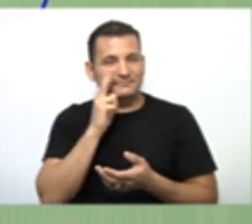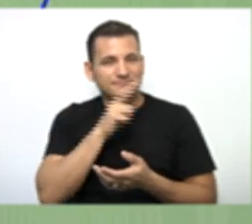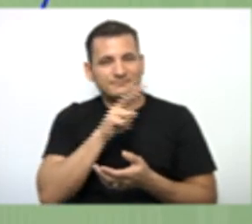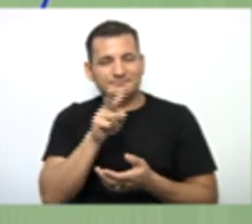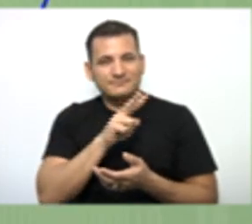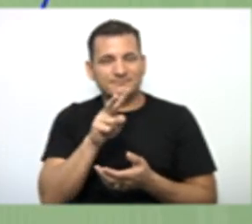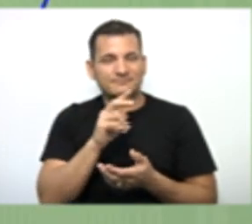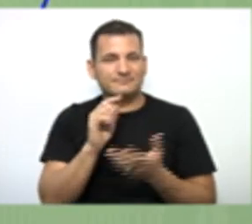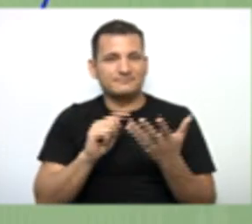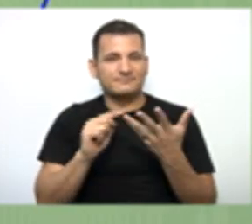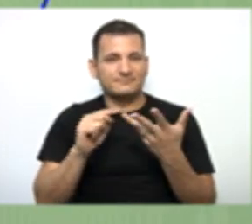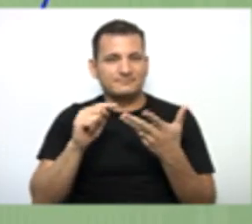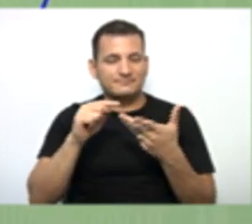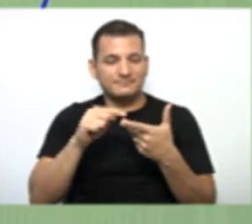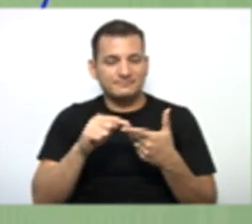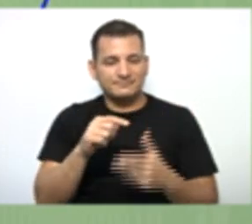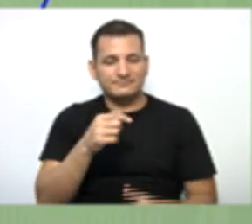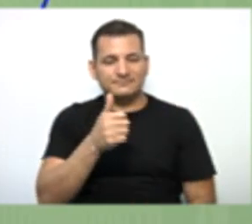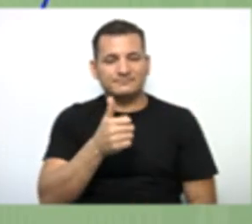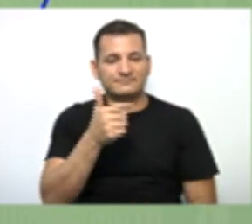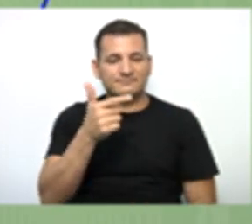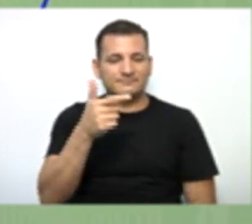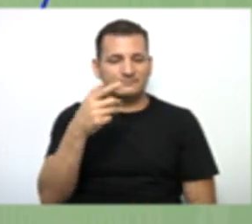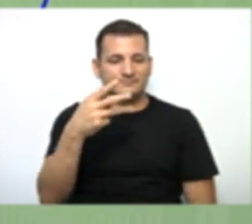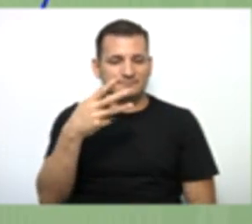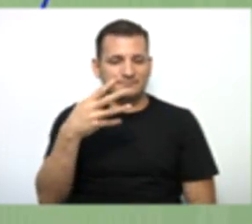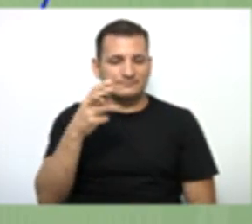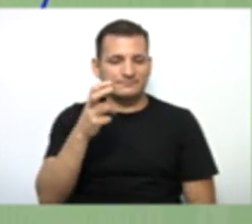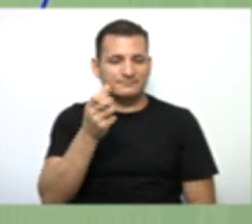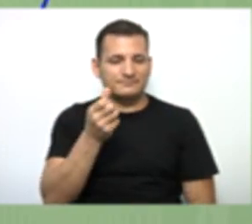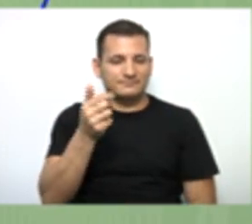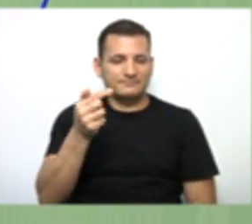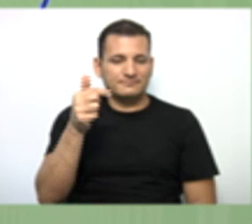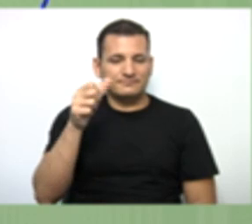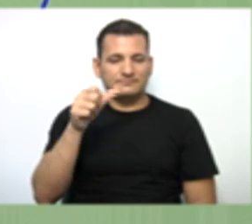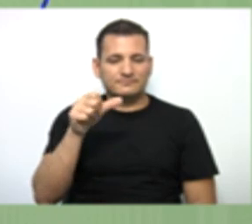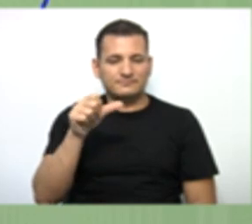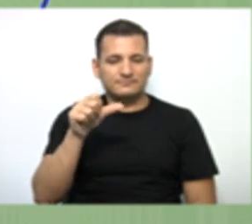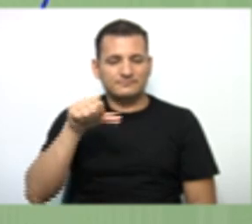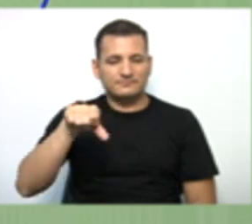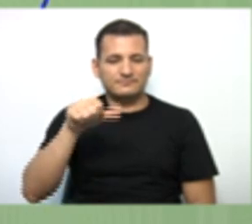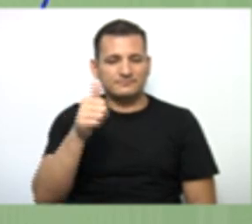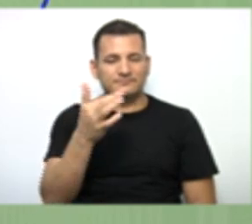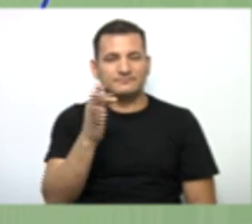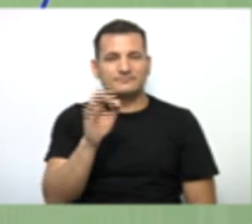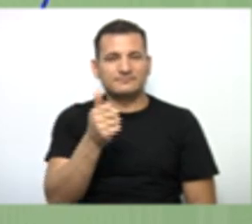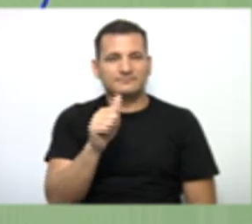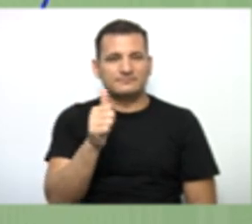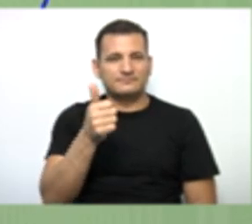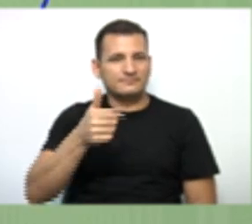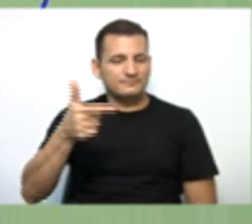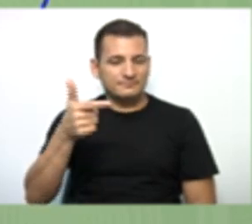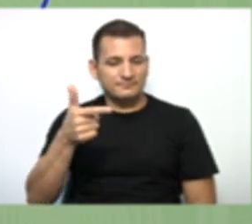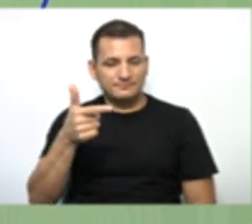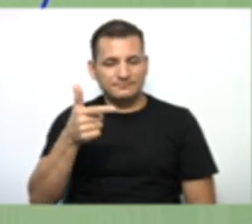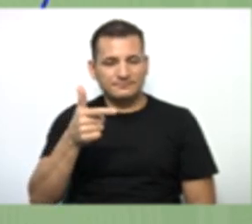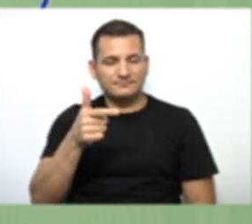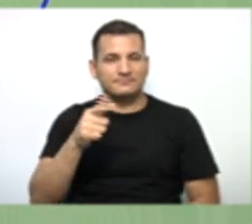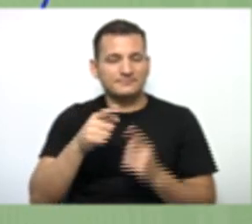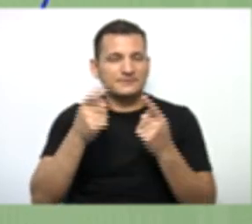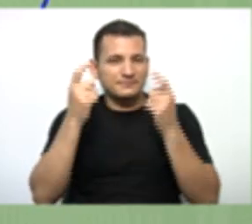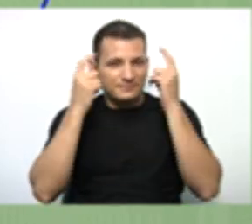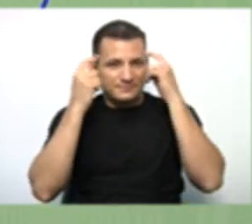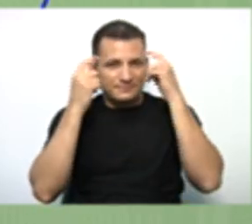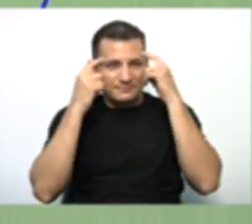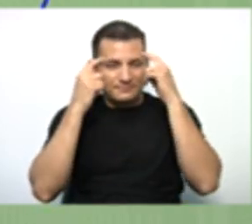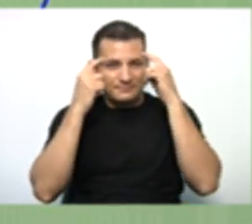laranjas, vamos contar. 1, 2, 3, 4, 5, 6, 7, 8, 9, 10, 11, 12. Só que a nossa cabeça